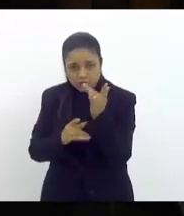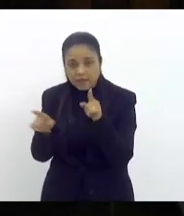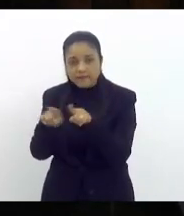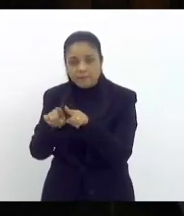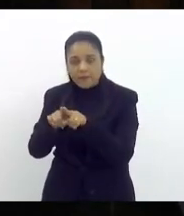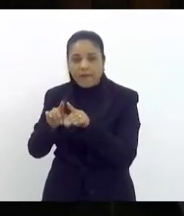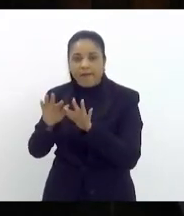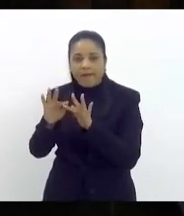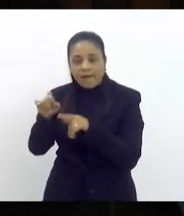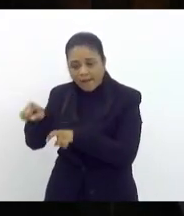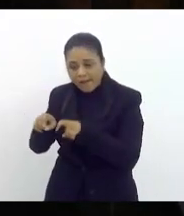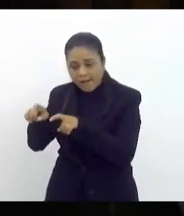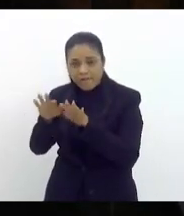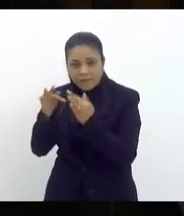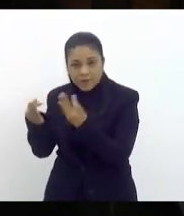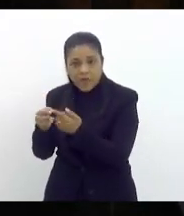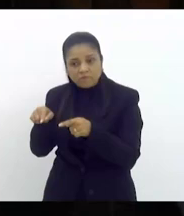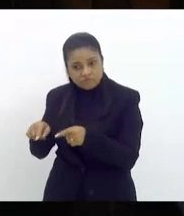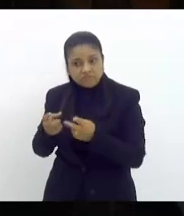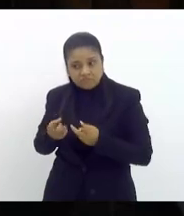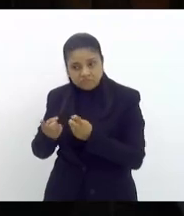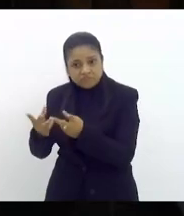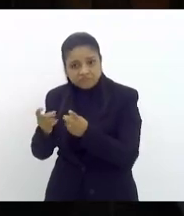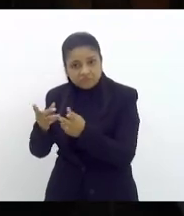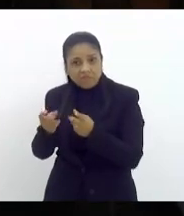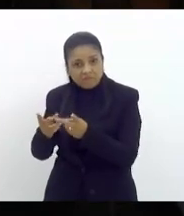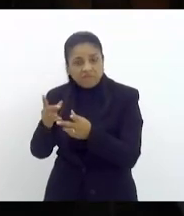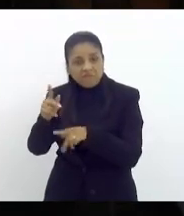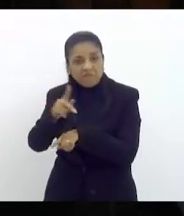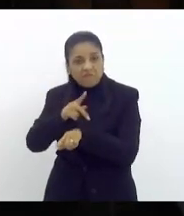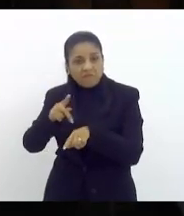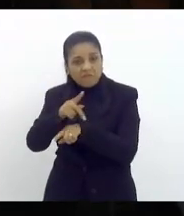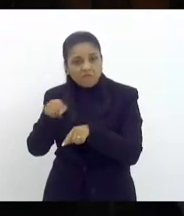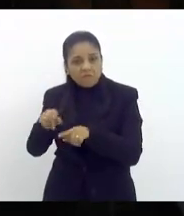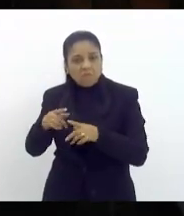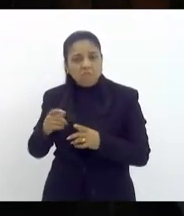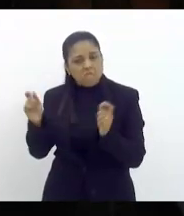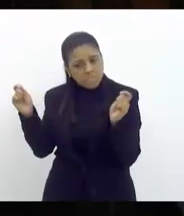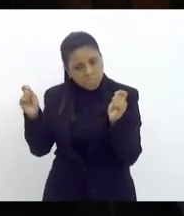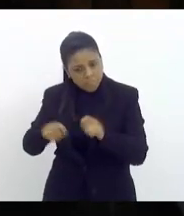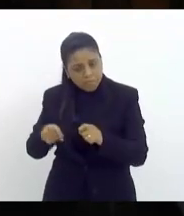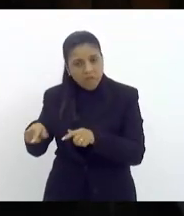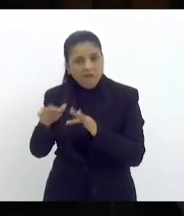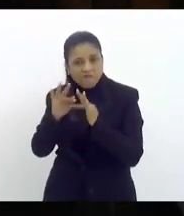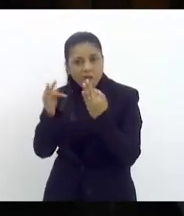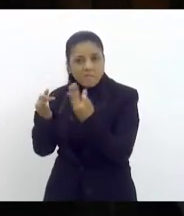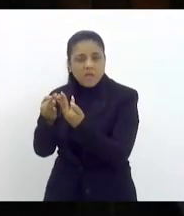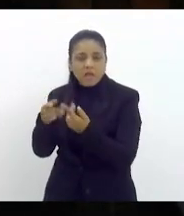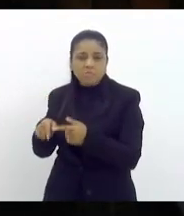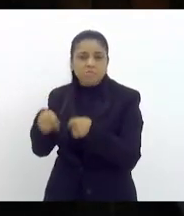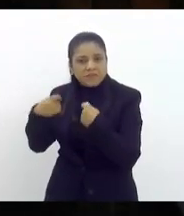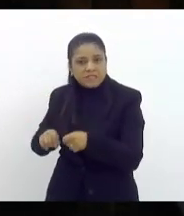importador de alimentos o estado do Rio de Janeiro tem um potencial na sua agricultura familiar que não é fortalecida